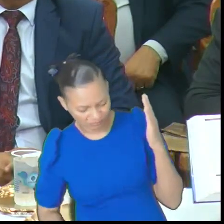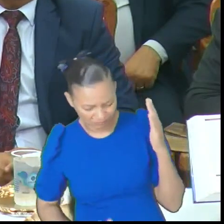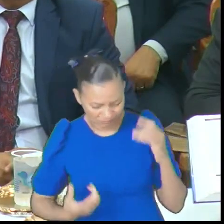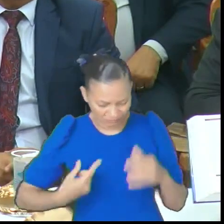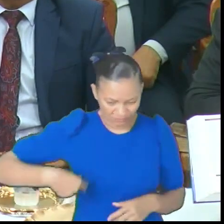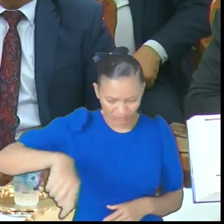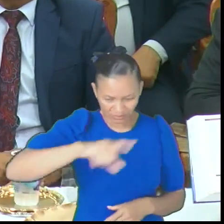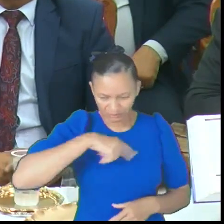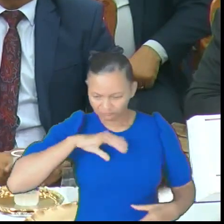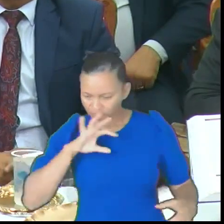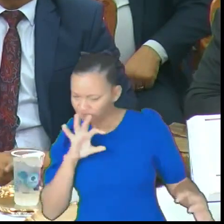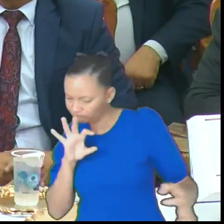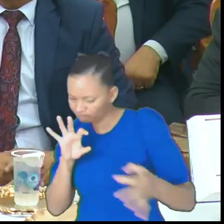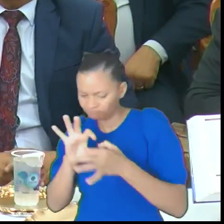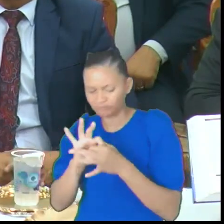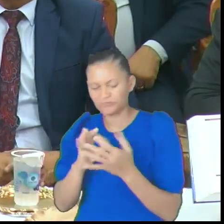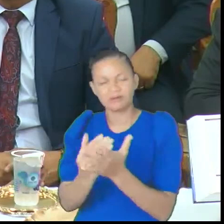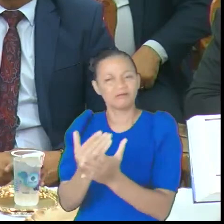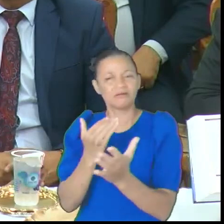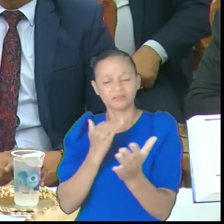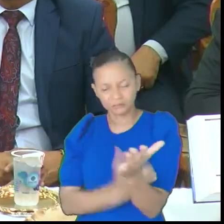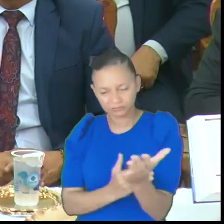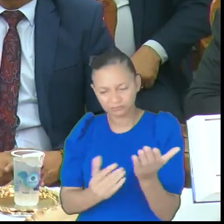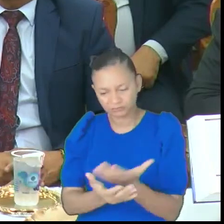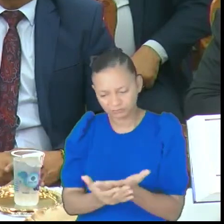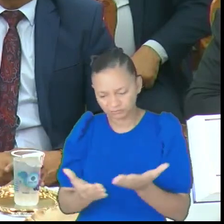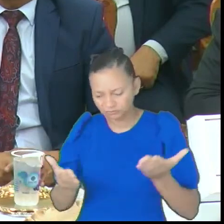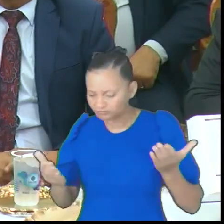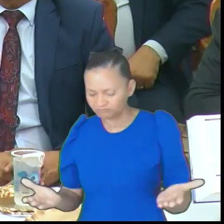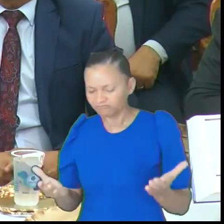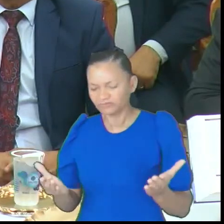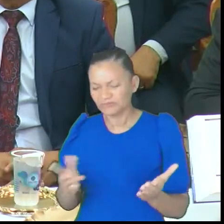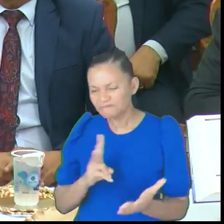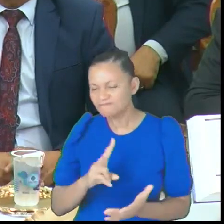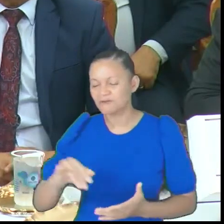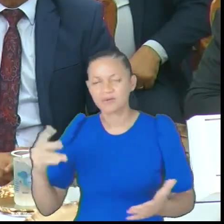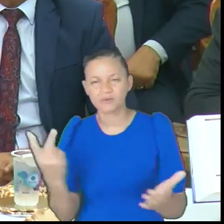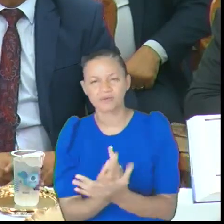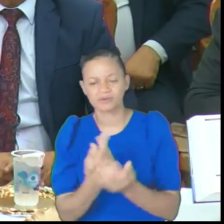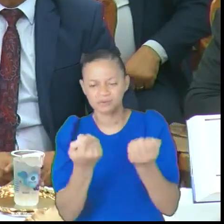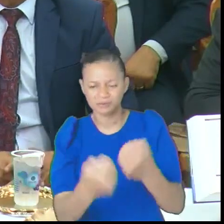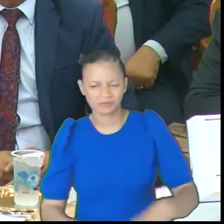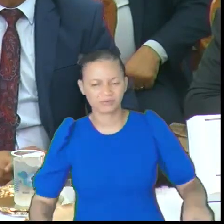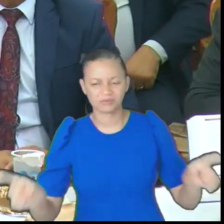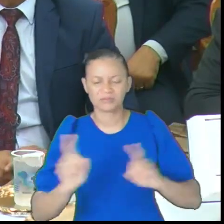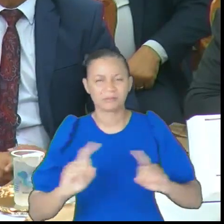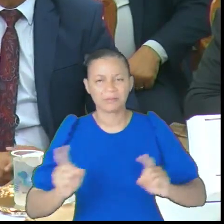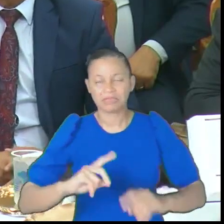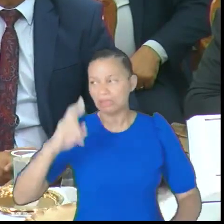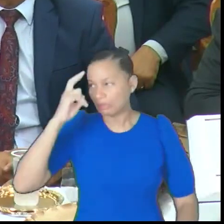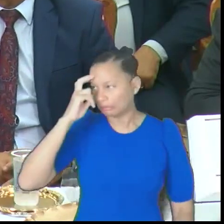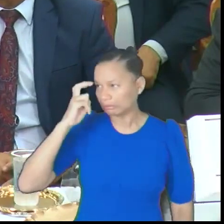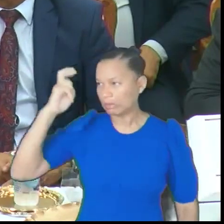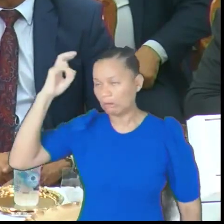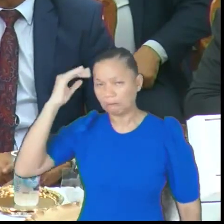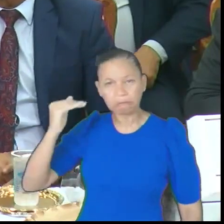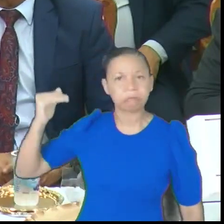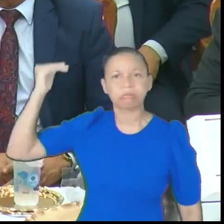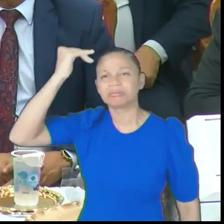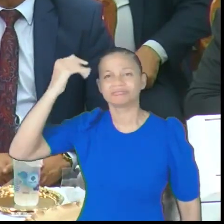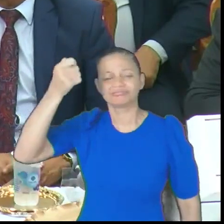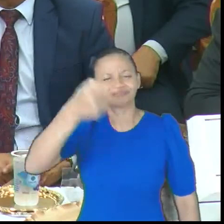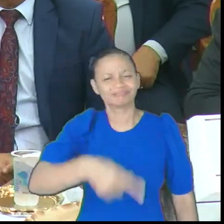vamos nos aliançar antes do que vai acontecer. Não é preciso ser tão inteligente para